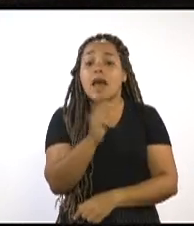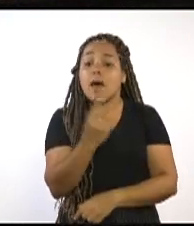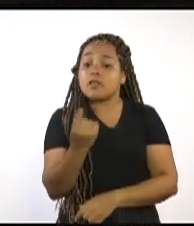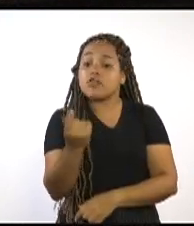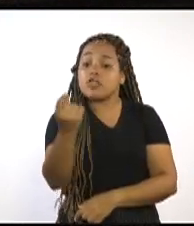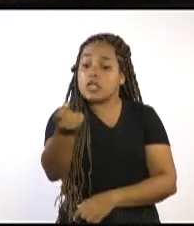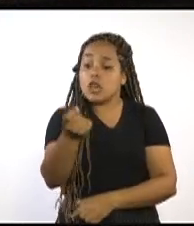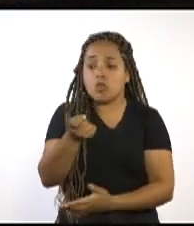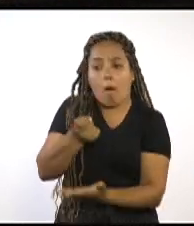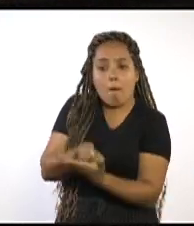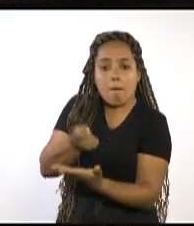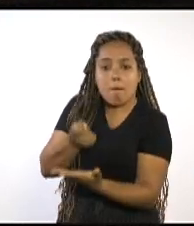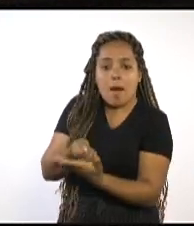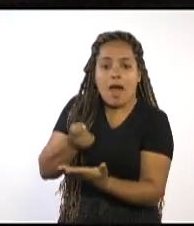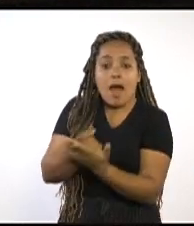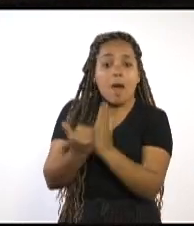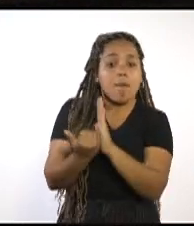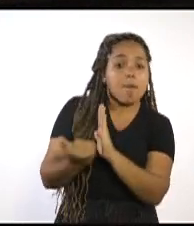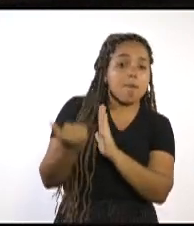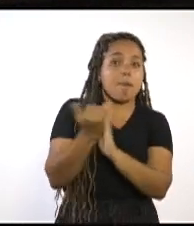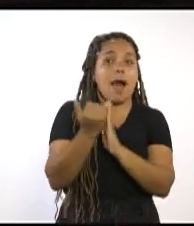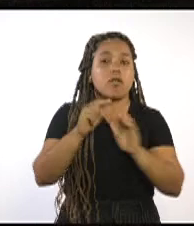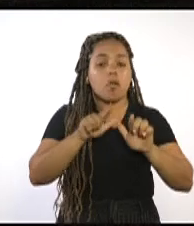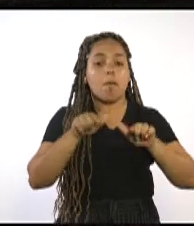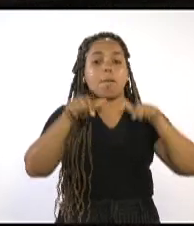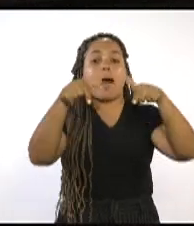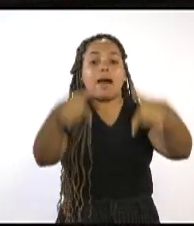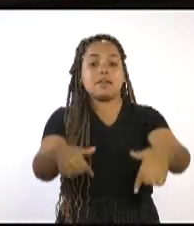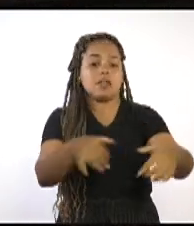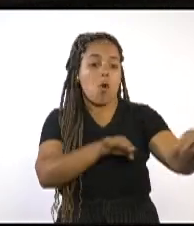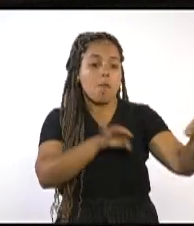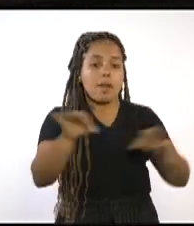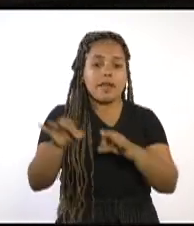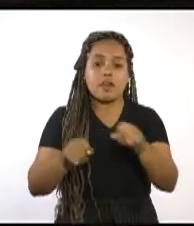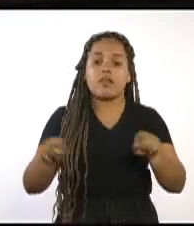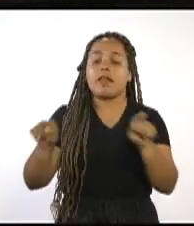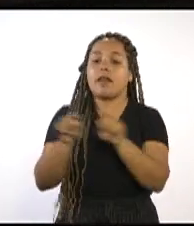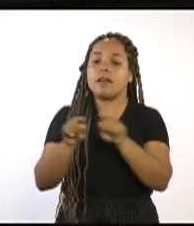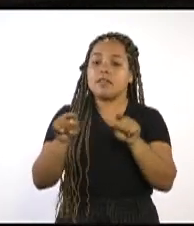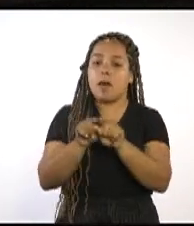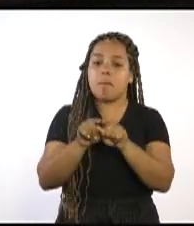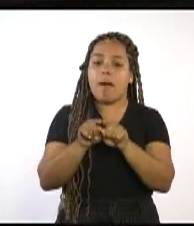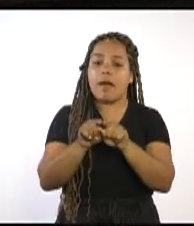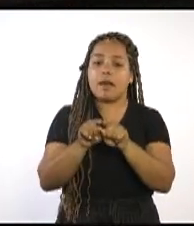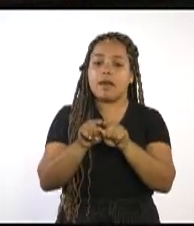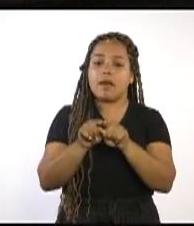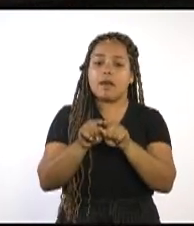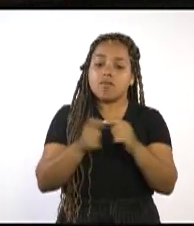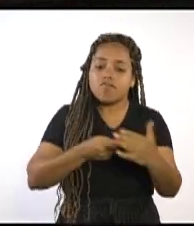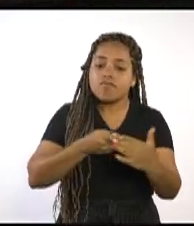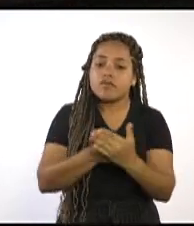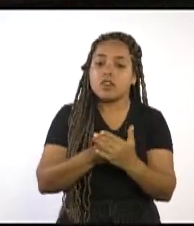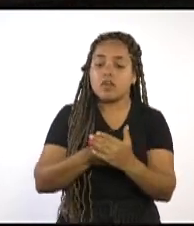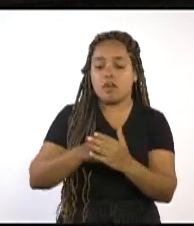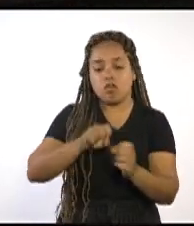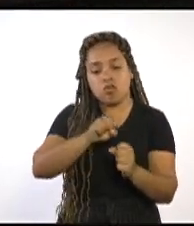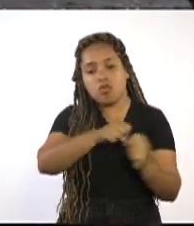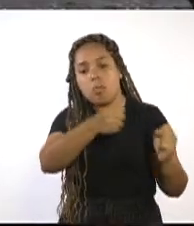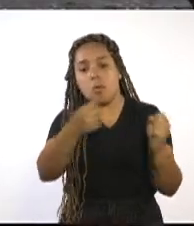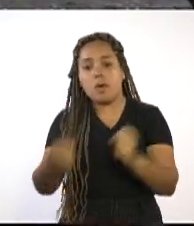mais uma ação planejada e orgânica dos poderes públicos. Muito obrigado, senhor presidente.